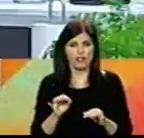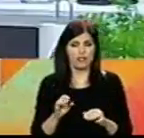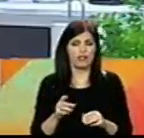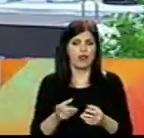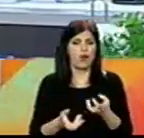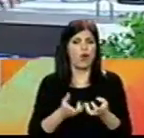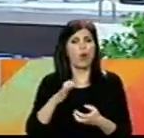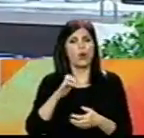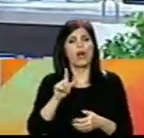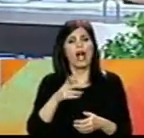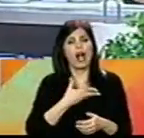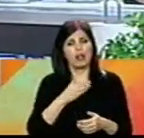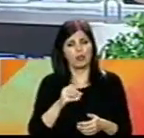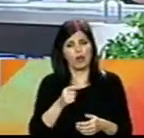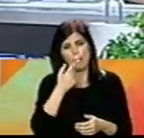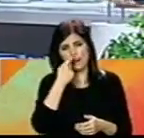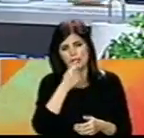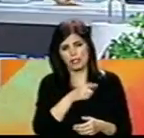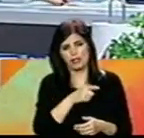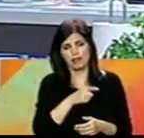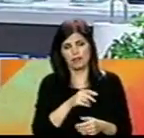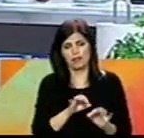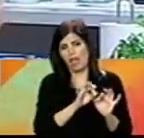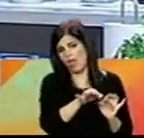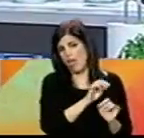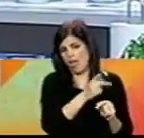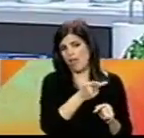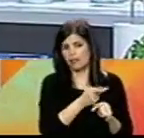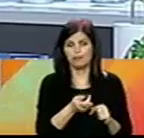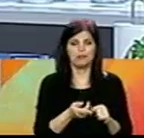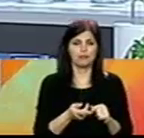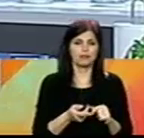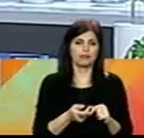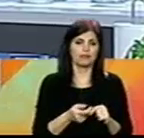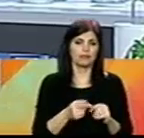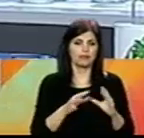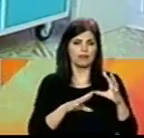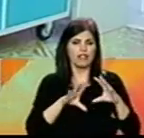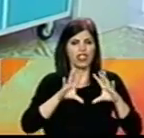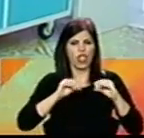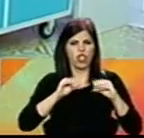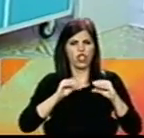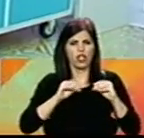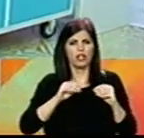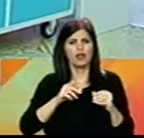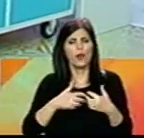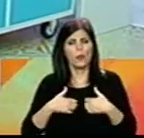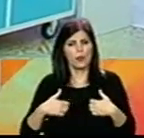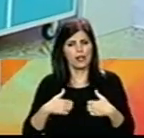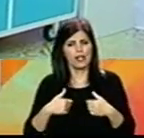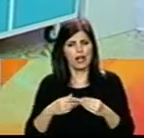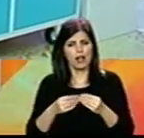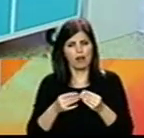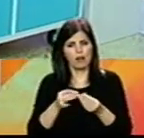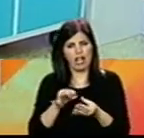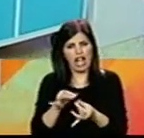caldo, que por acaso é a semelhança, é um pil-pil, portanto, que é a gelatina do bacalhau, que nós quando vamos cozinhando, depois fica